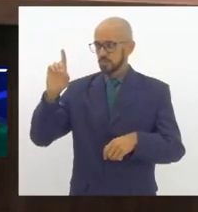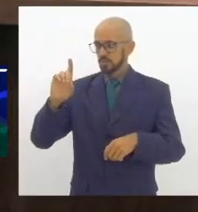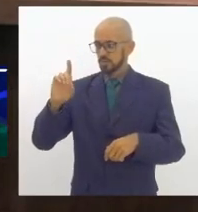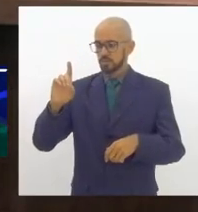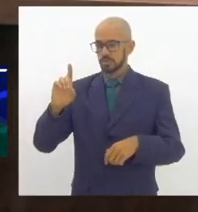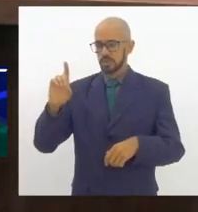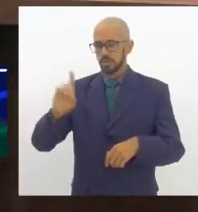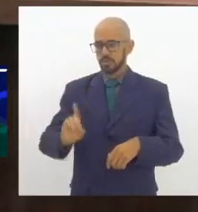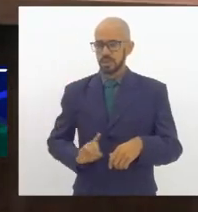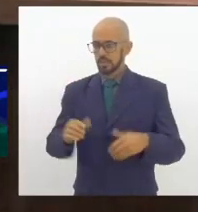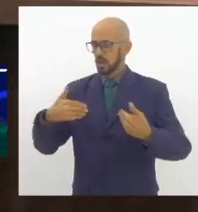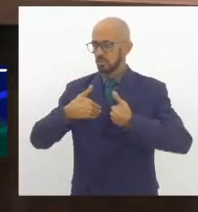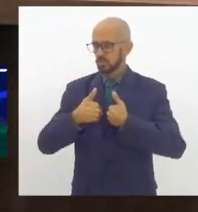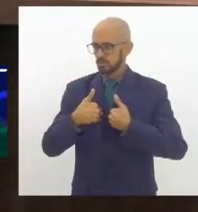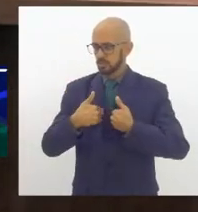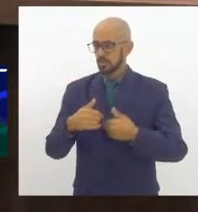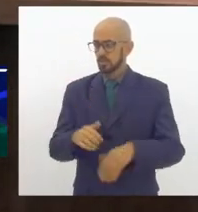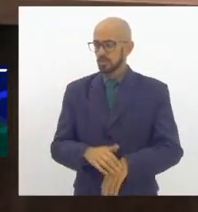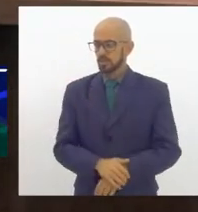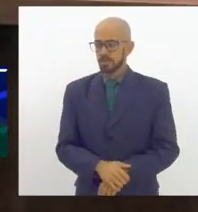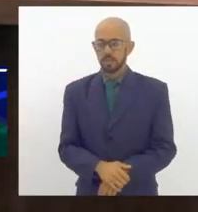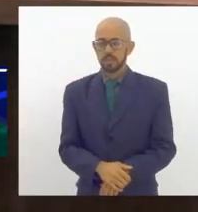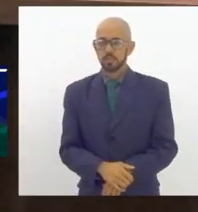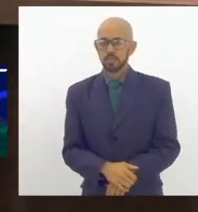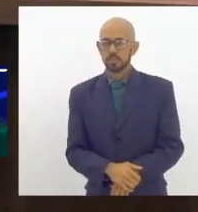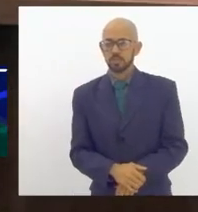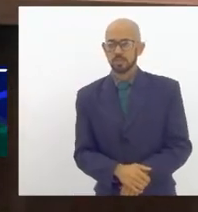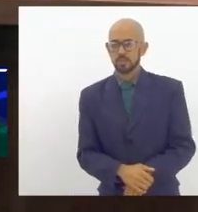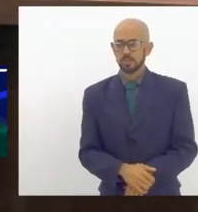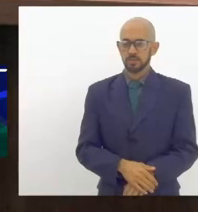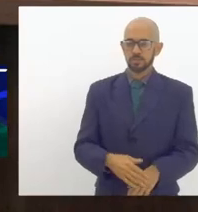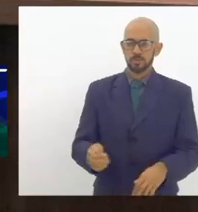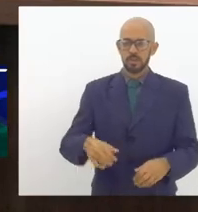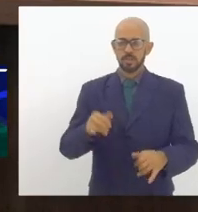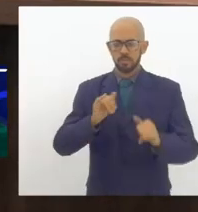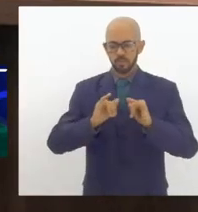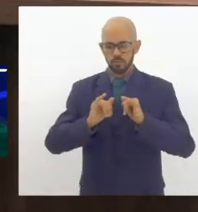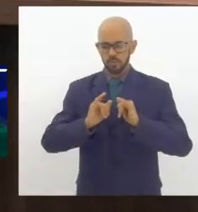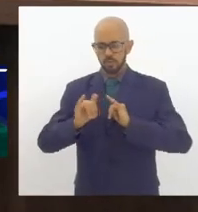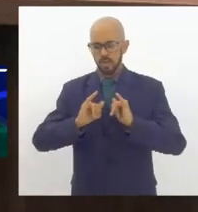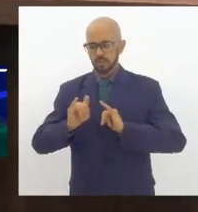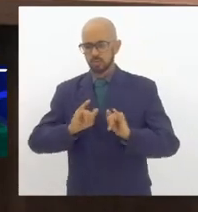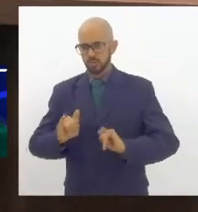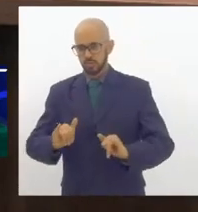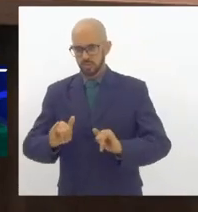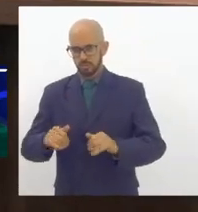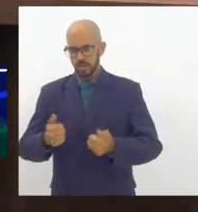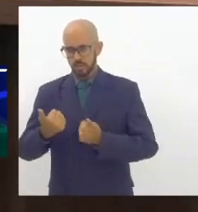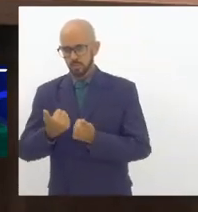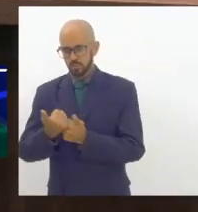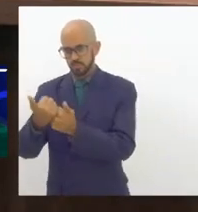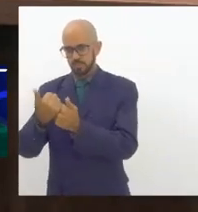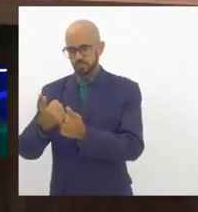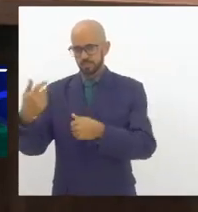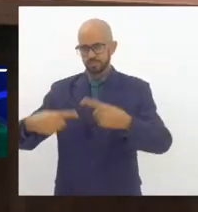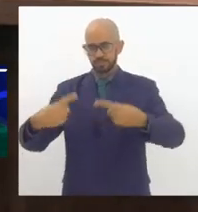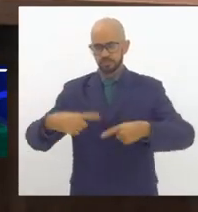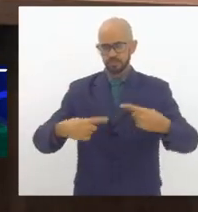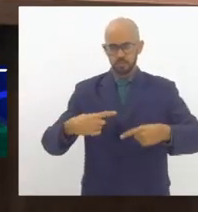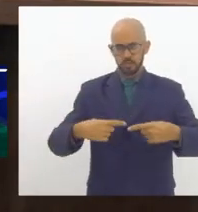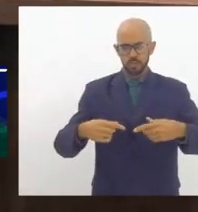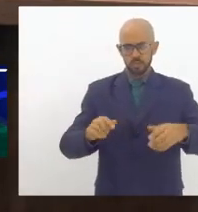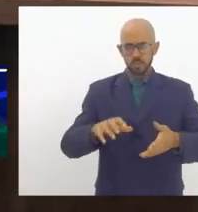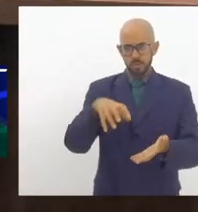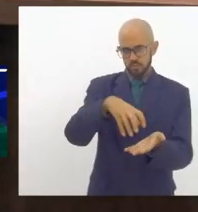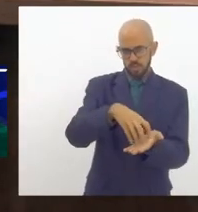espectro autista criação do portal é importante para socialização de informações para subsidiar as políticas públicas para o setor para